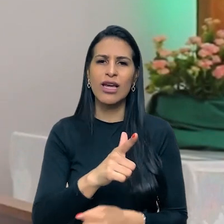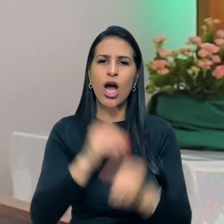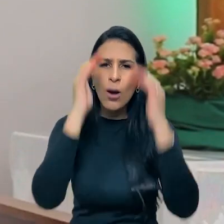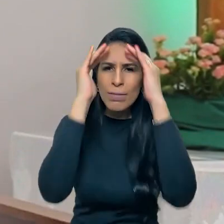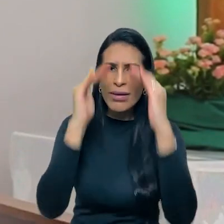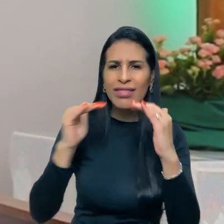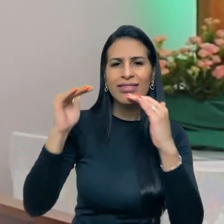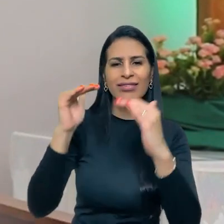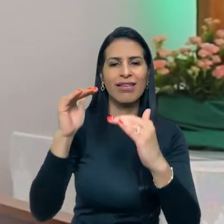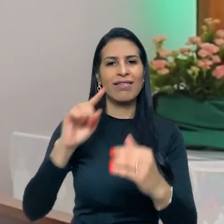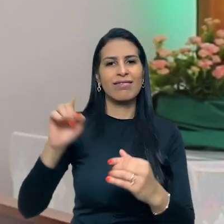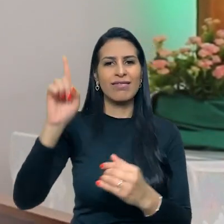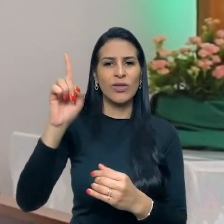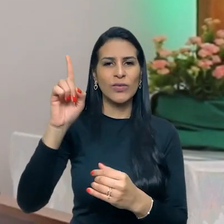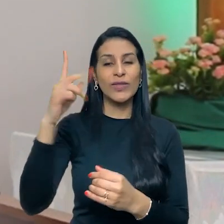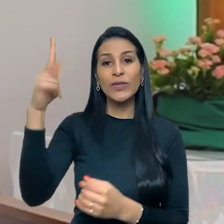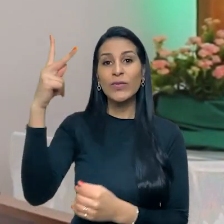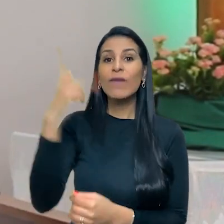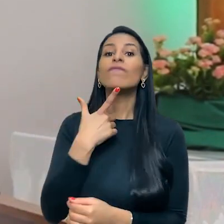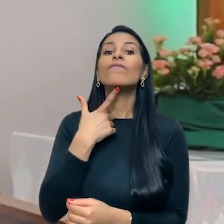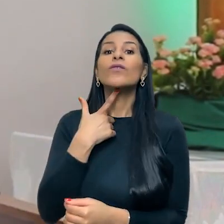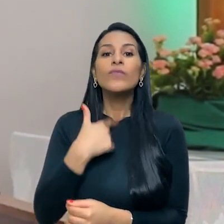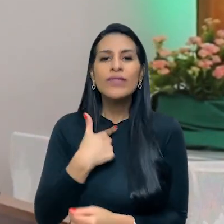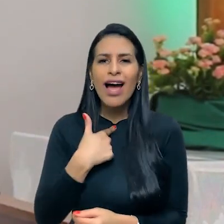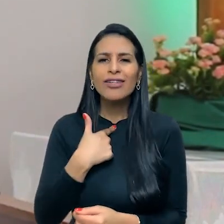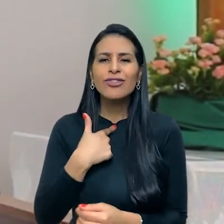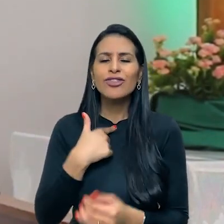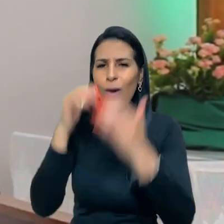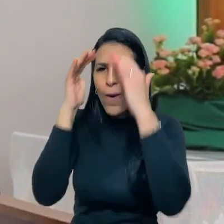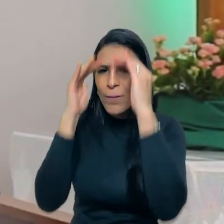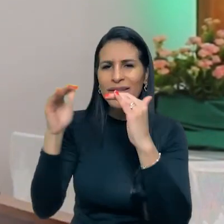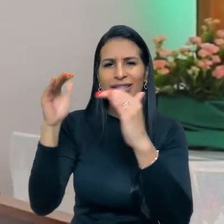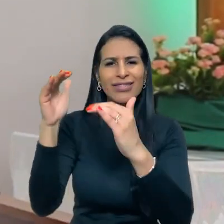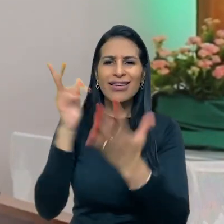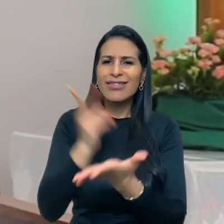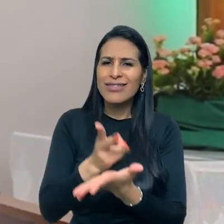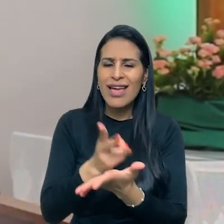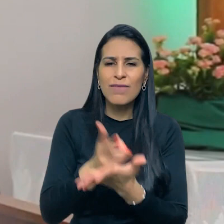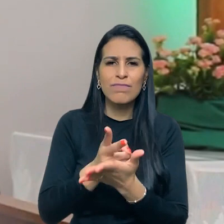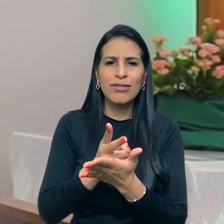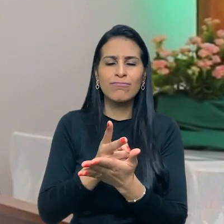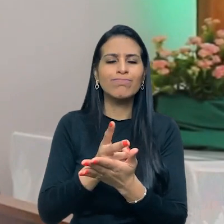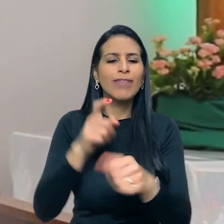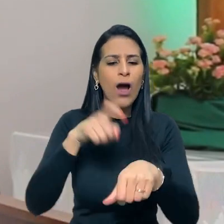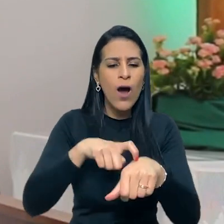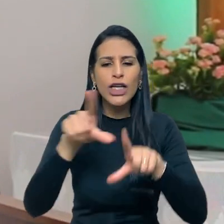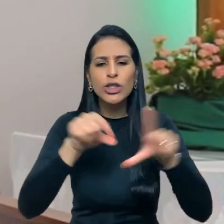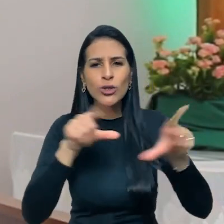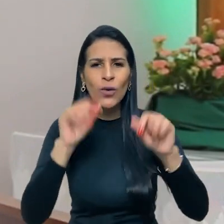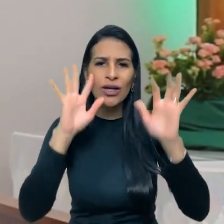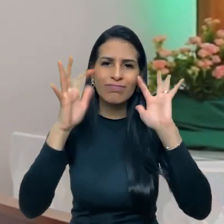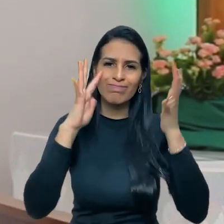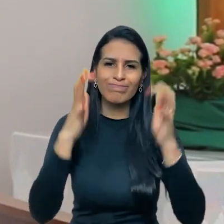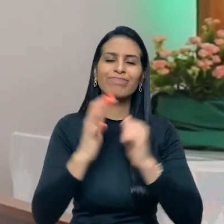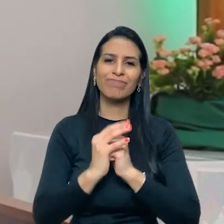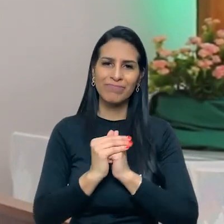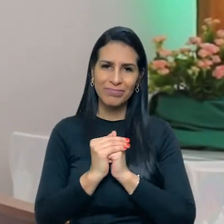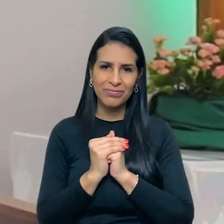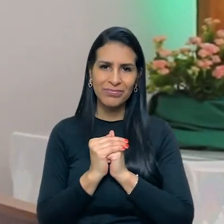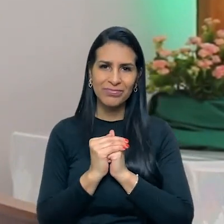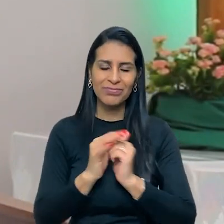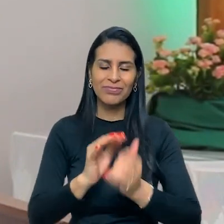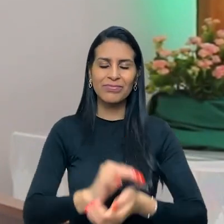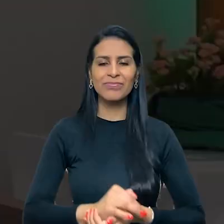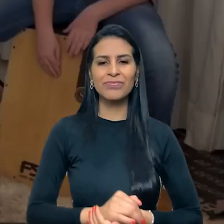dos propósitos de Deus e considerar a sua vontade em todas as nossas decisões.